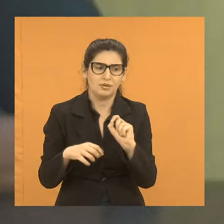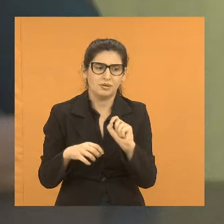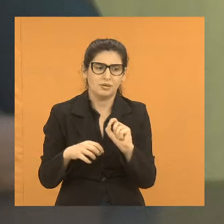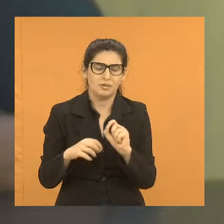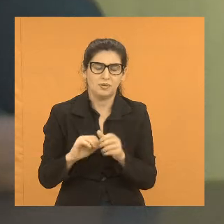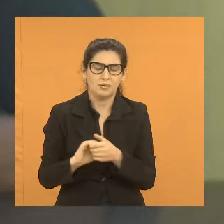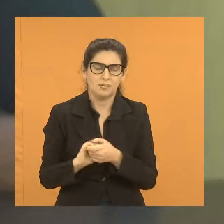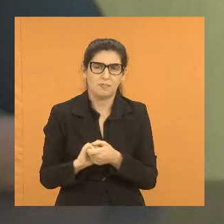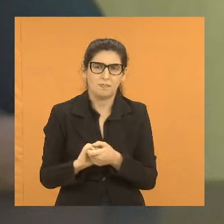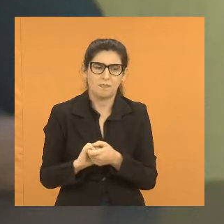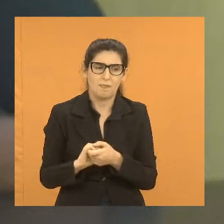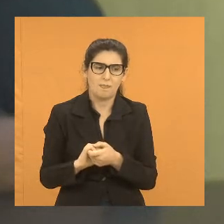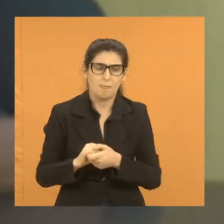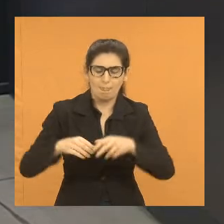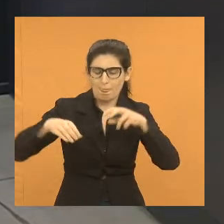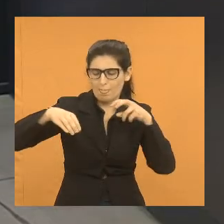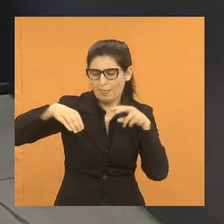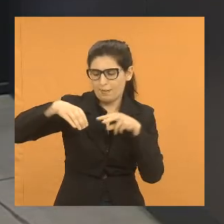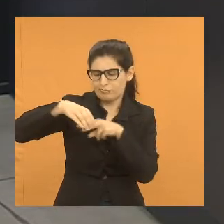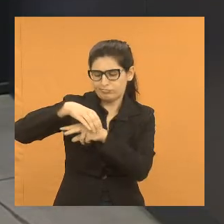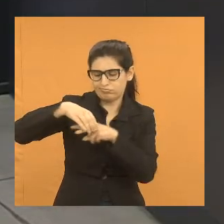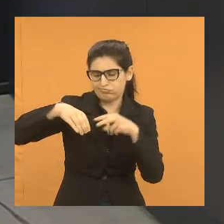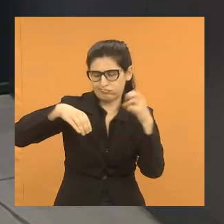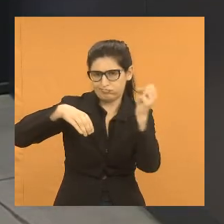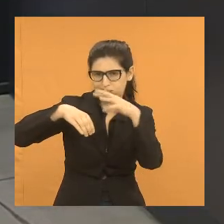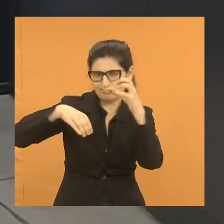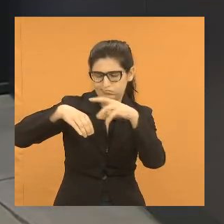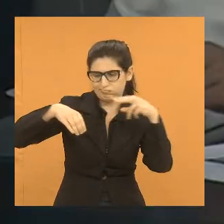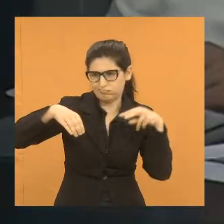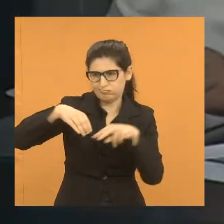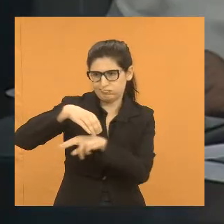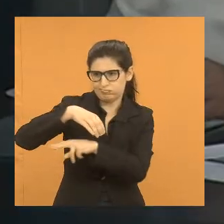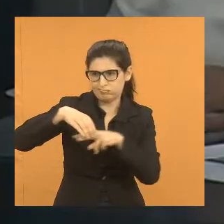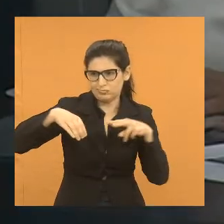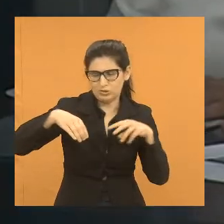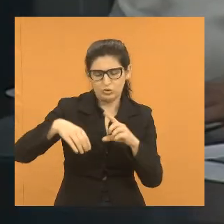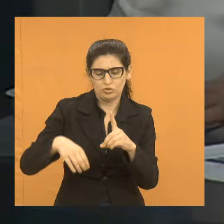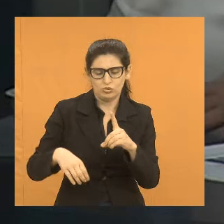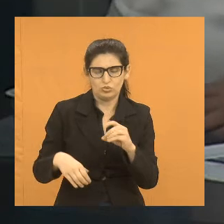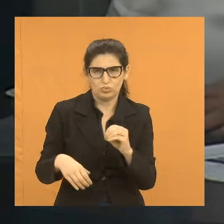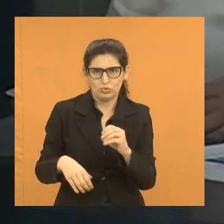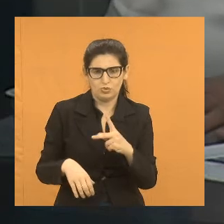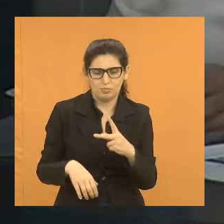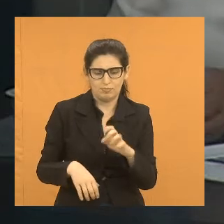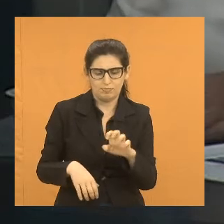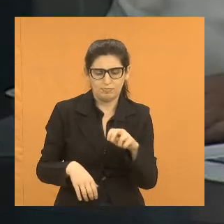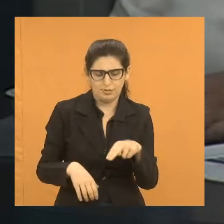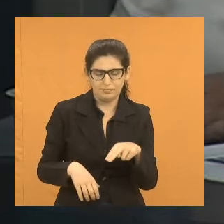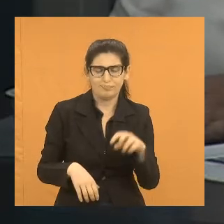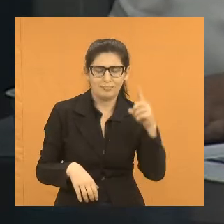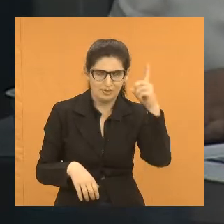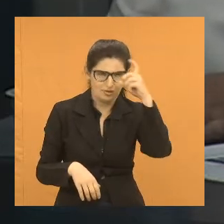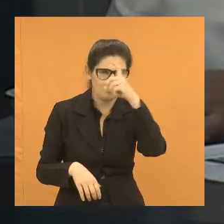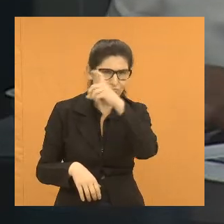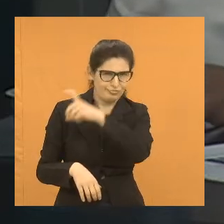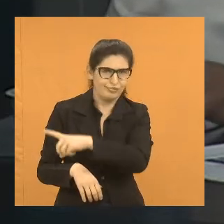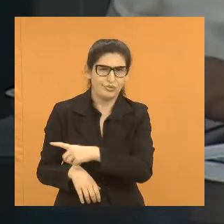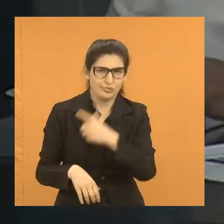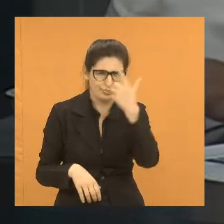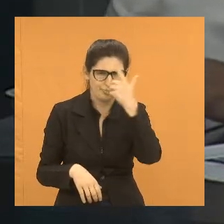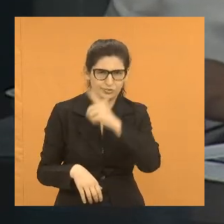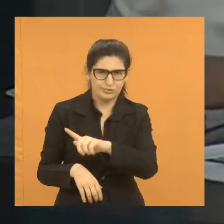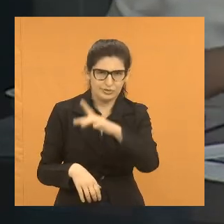parte de ultrassom, esses com Doppler são os mais difíceis de se conseguir o profissional